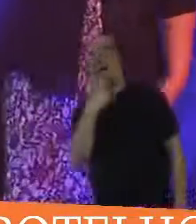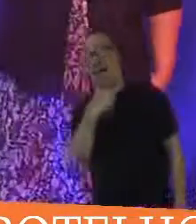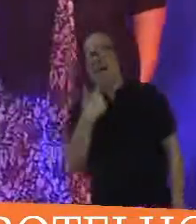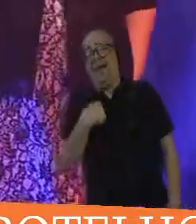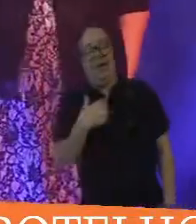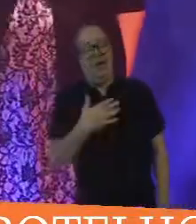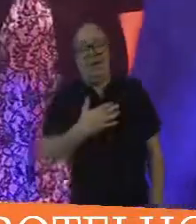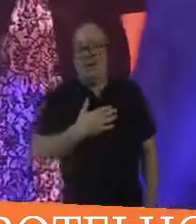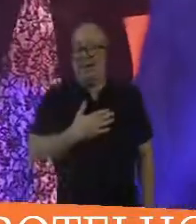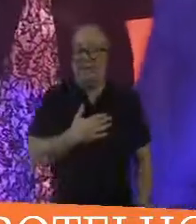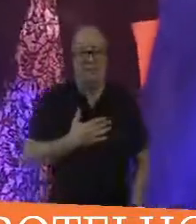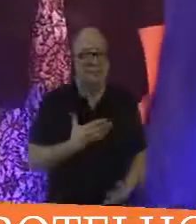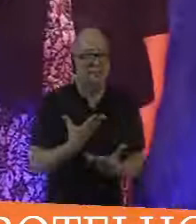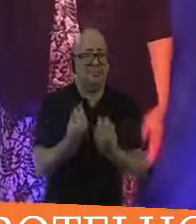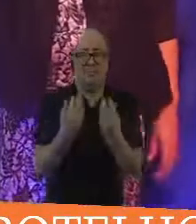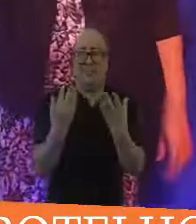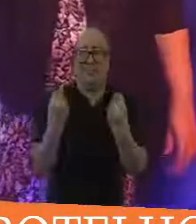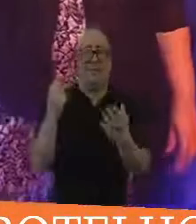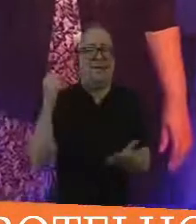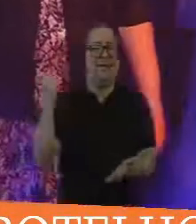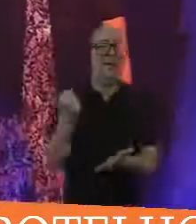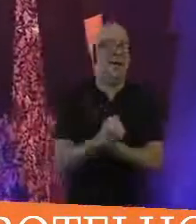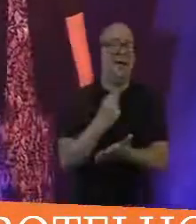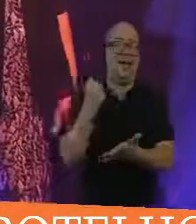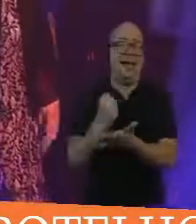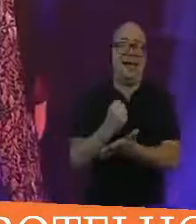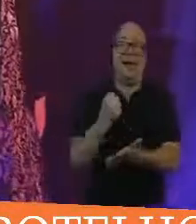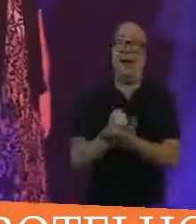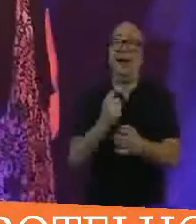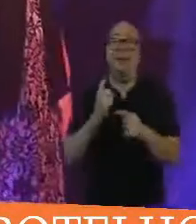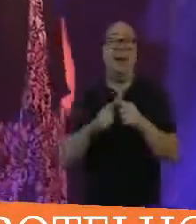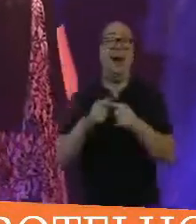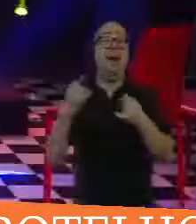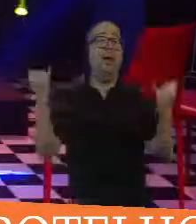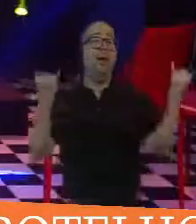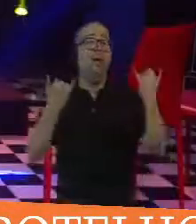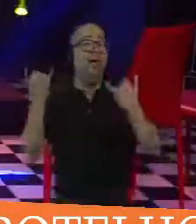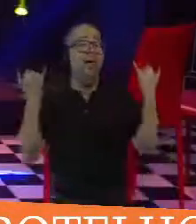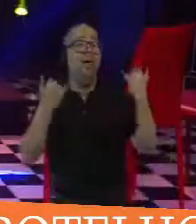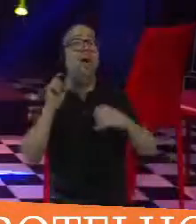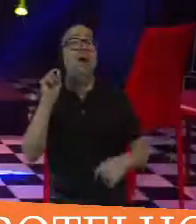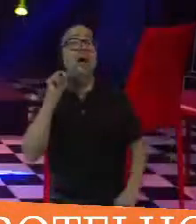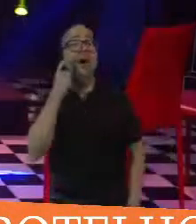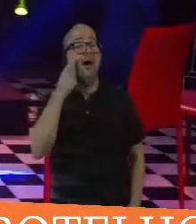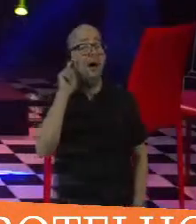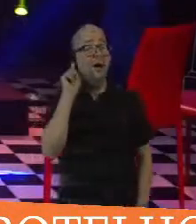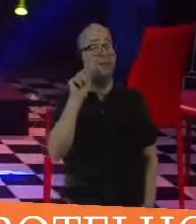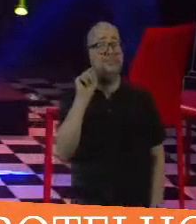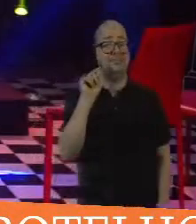falar. Gostei tanto, tanto quando me